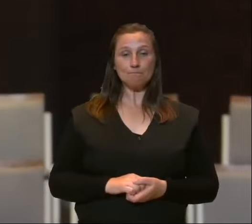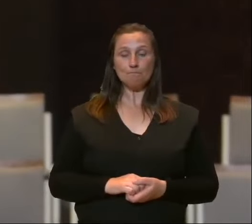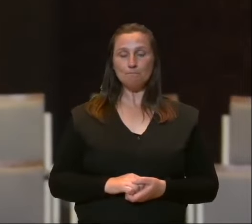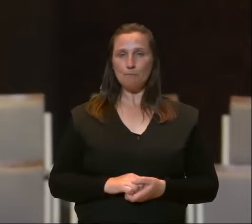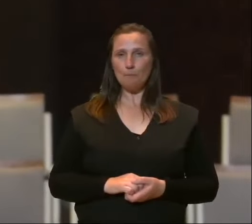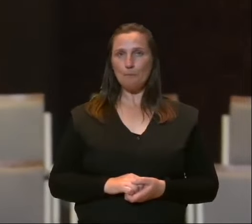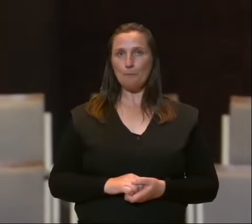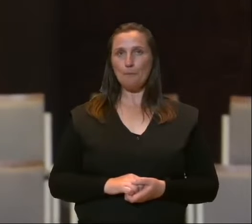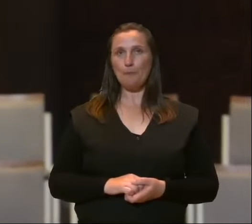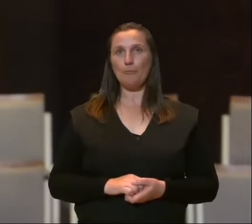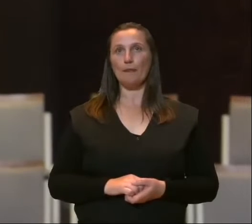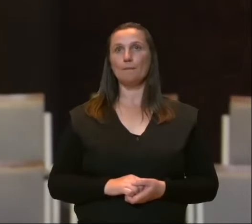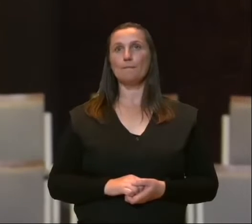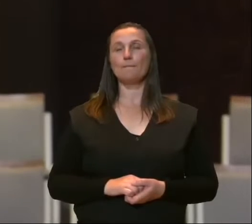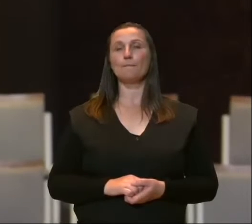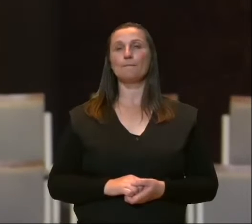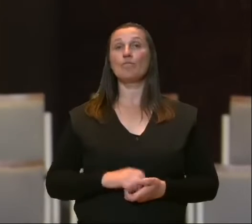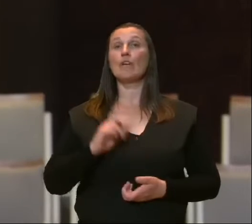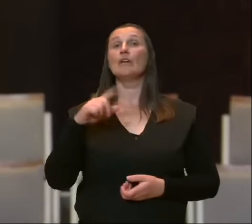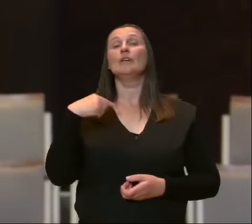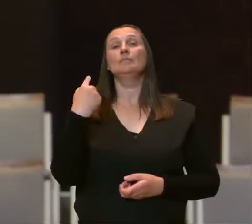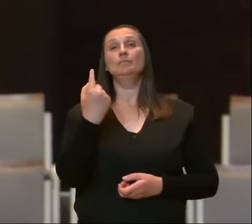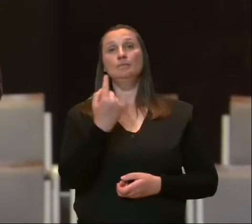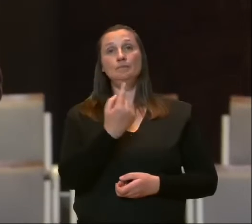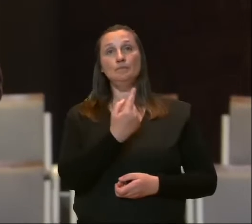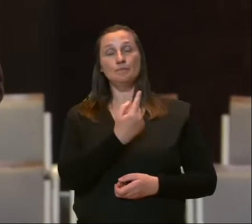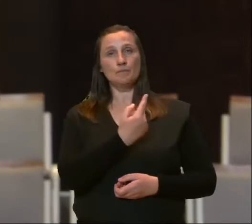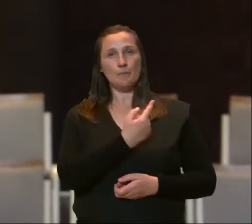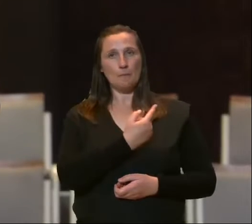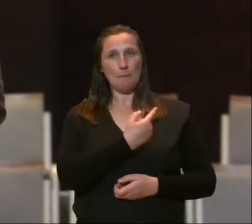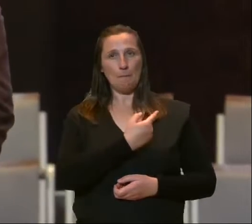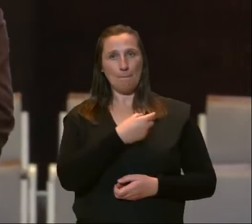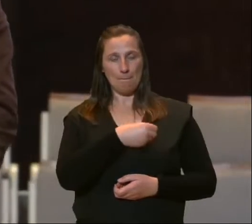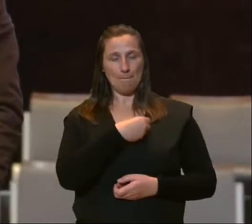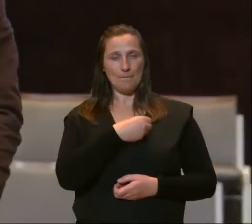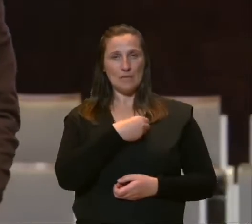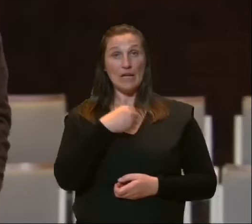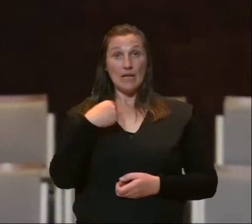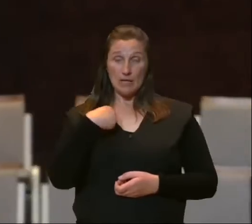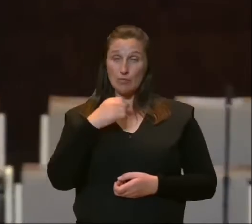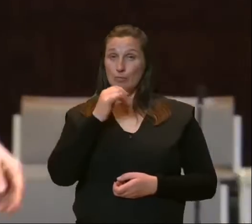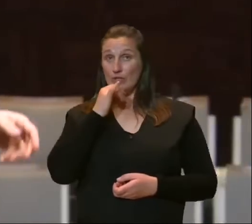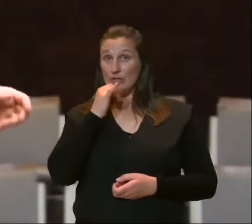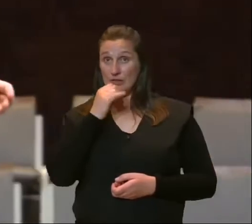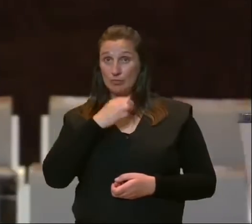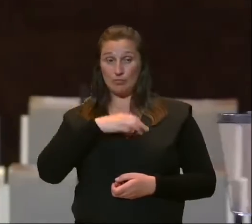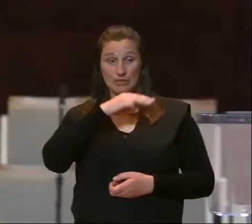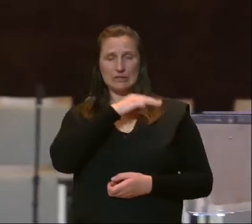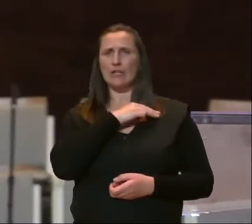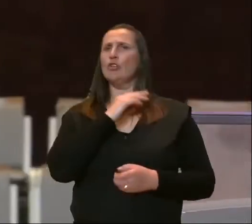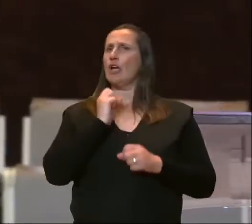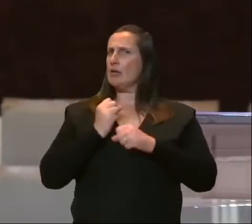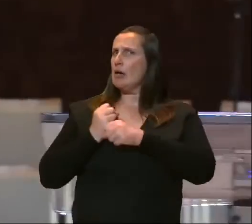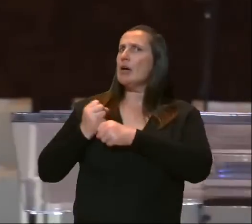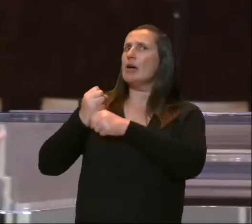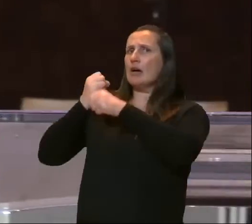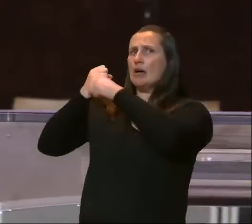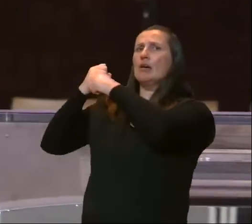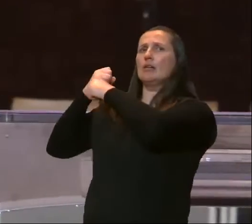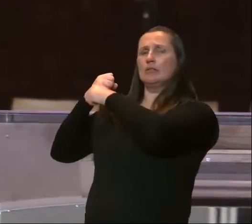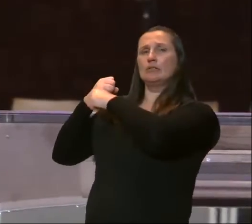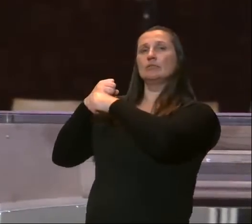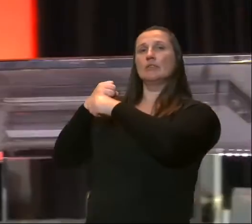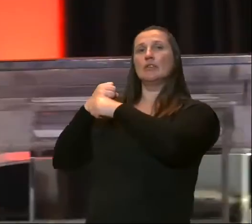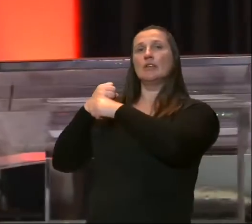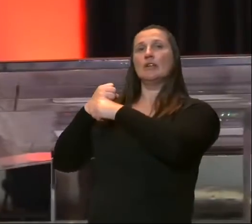Olha, na nossa vida, eu estou no ministério já há alguns anos, todas as vezes que a gente se colocou